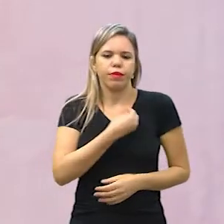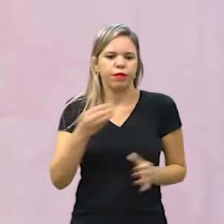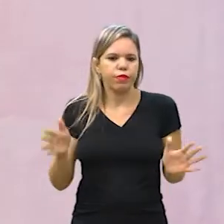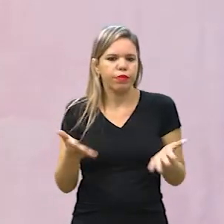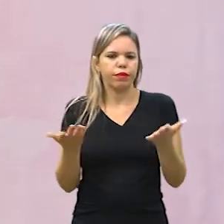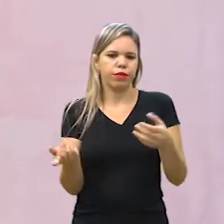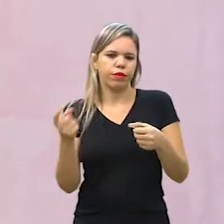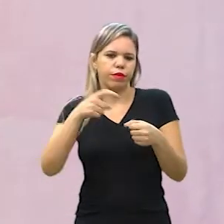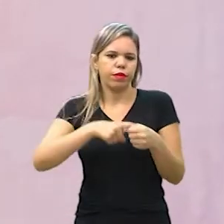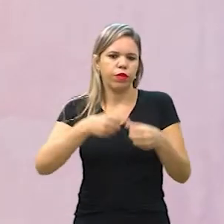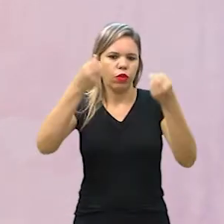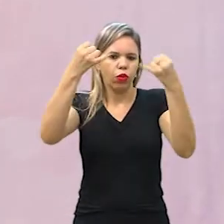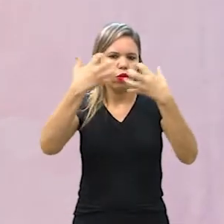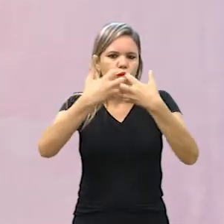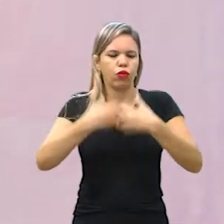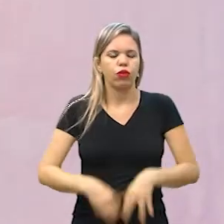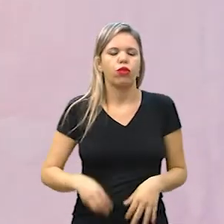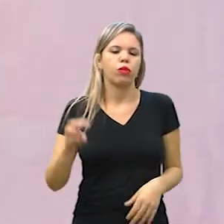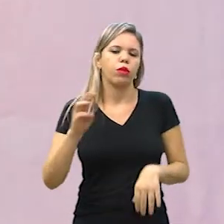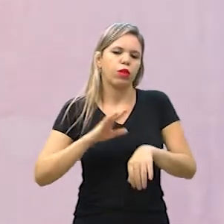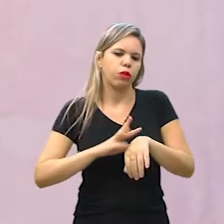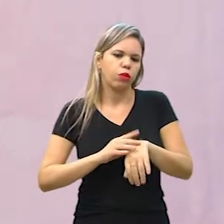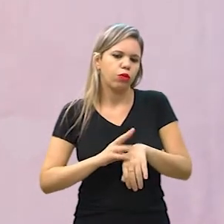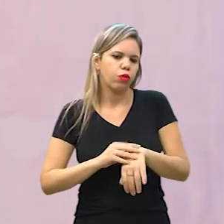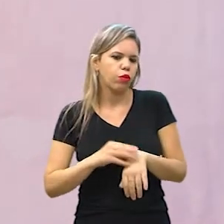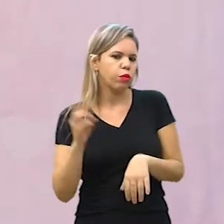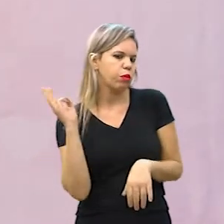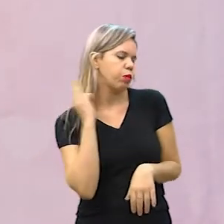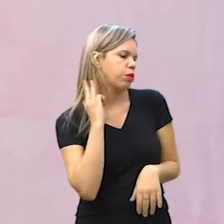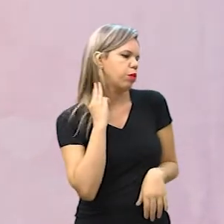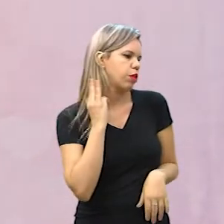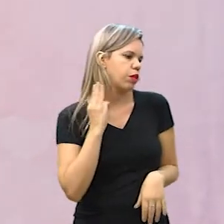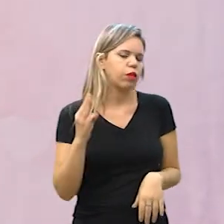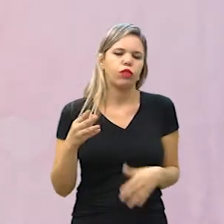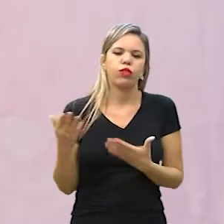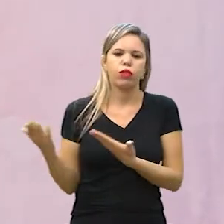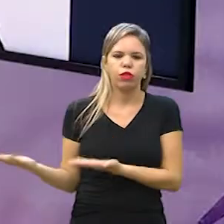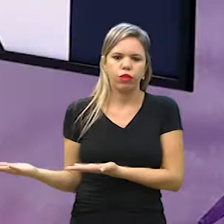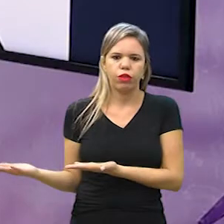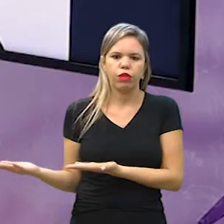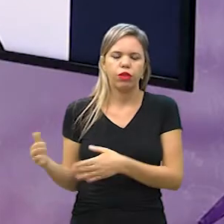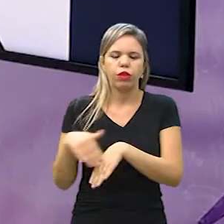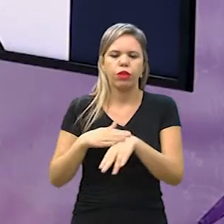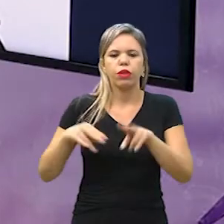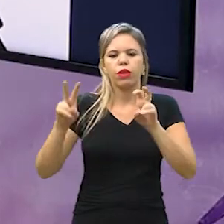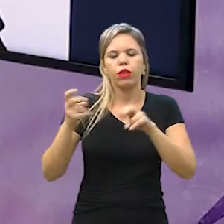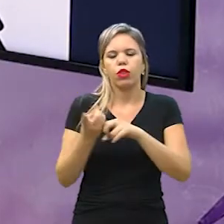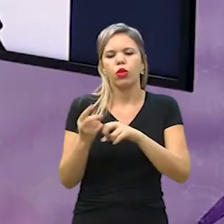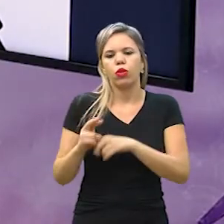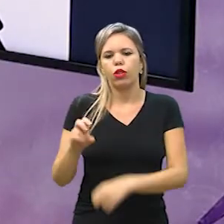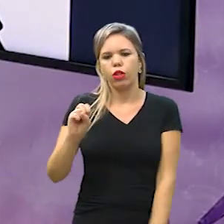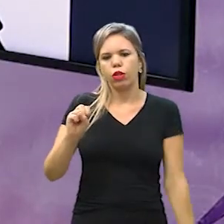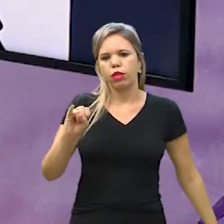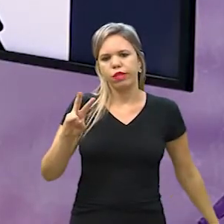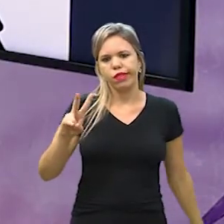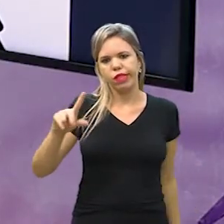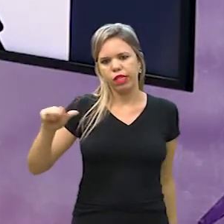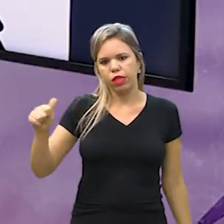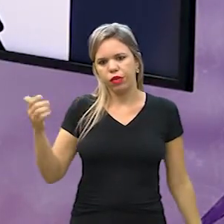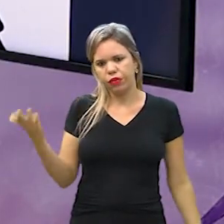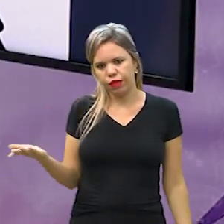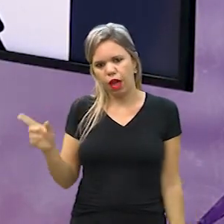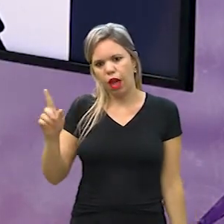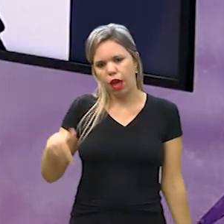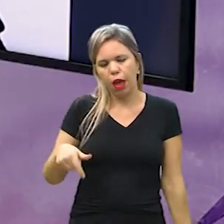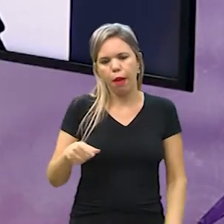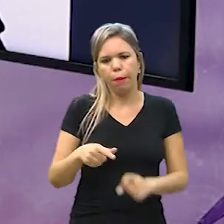Saúde é Vida de volta para falar sobre meningite. Para explicar esse assunto, a gente está conversando com a doutora Silva Helena Vieste Nogueira,